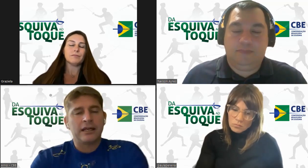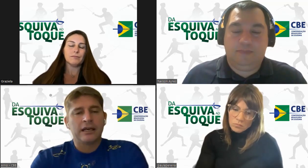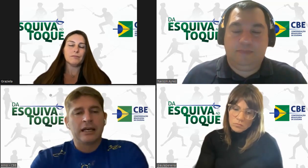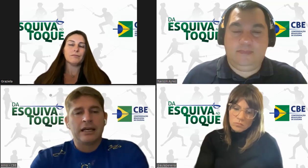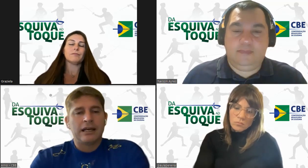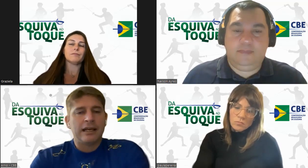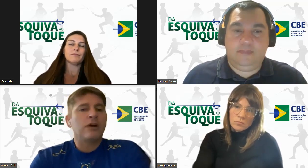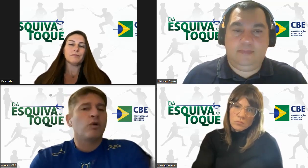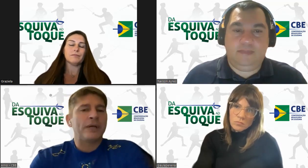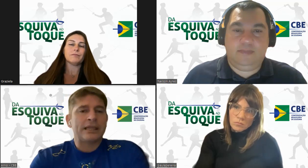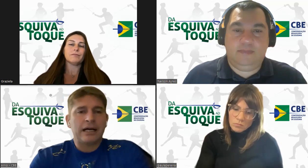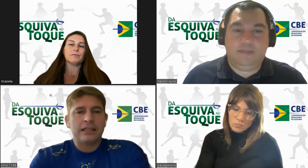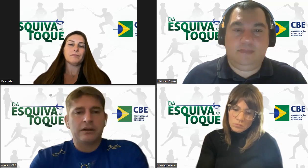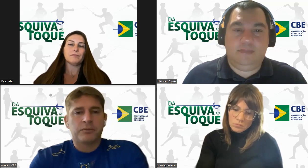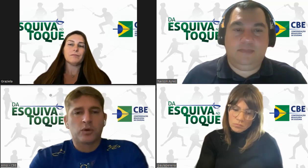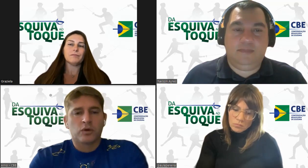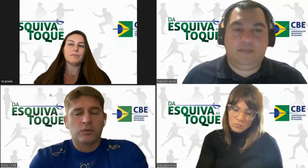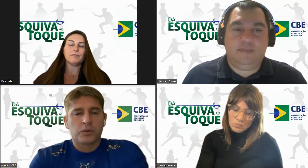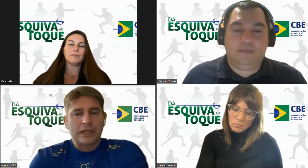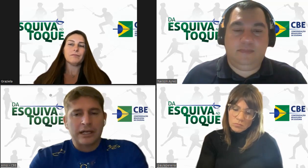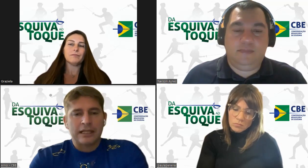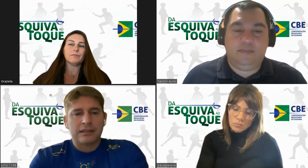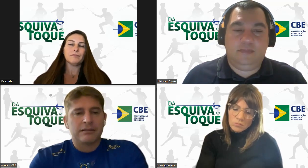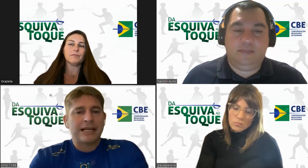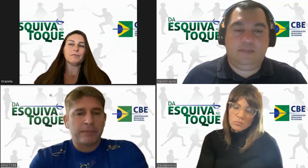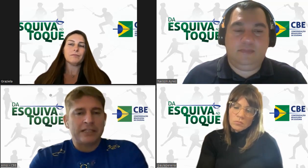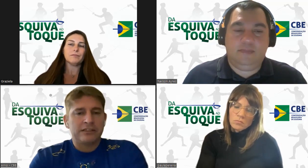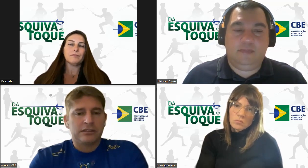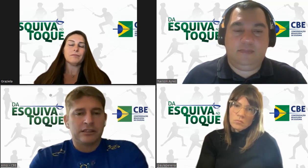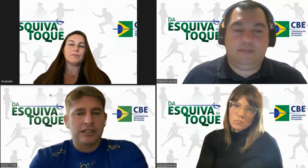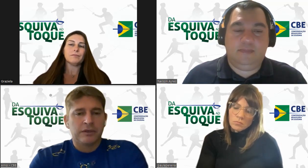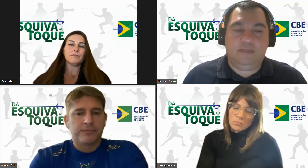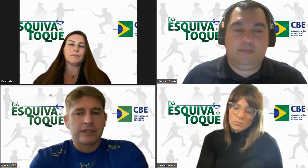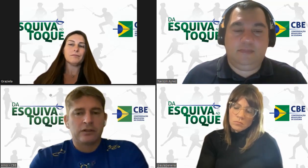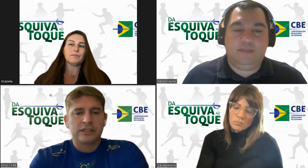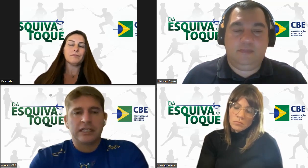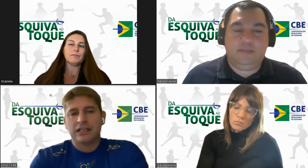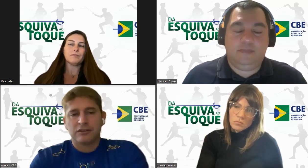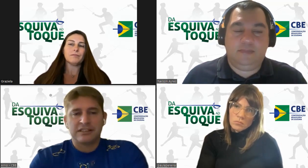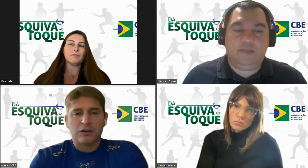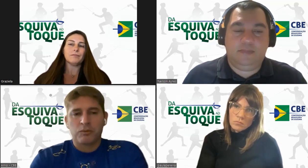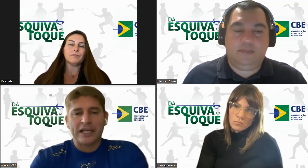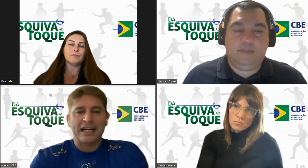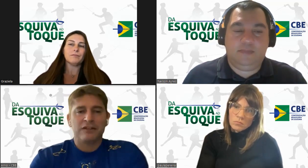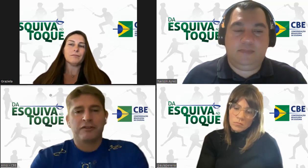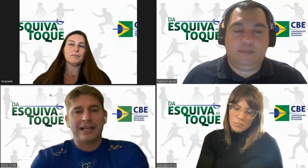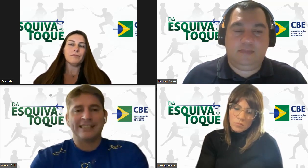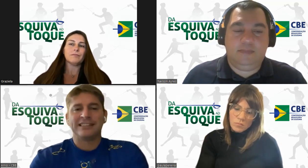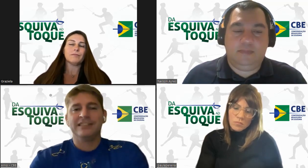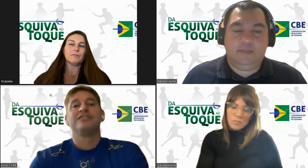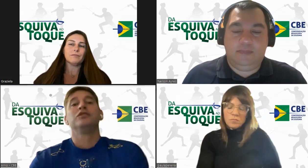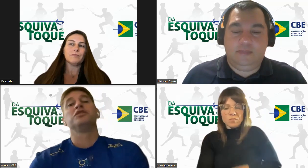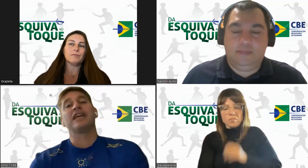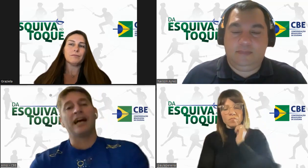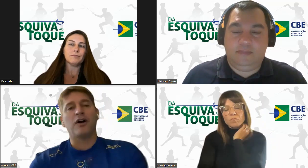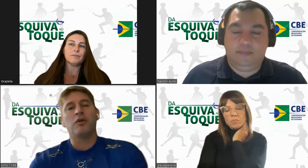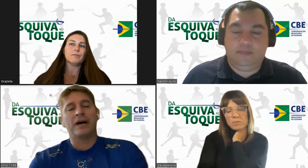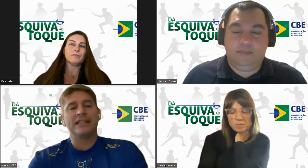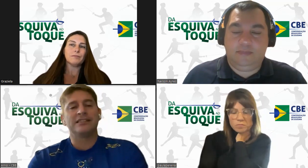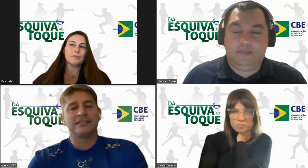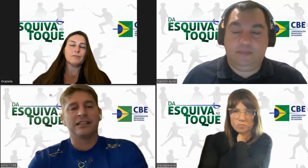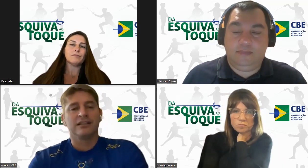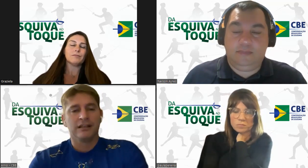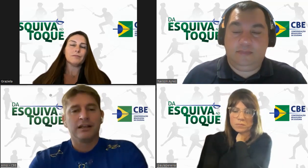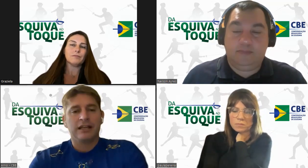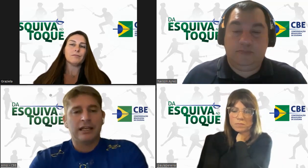né É recomendada para o atleta na parte de esgrima eu sei que às vezes é complicado falar assim no